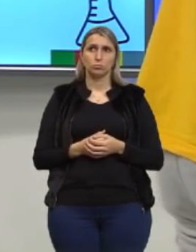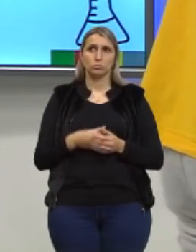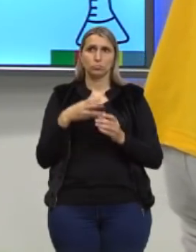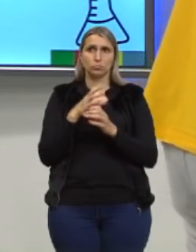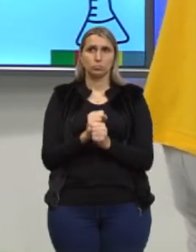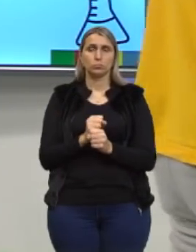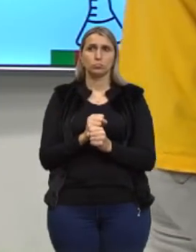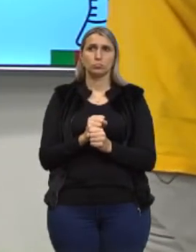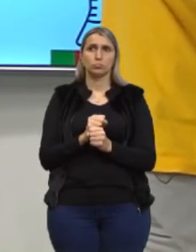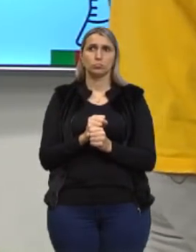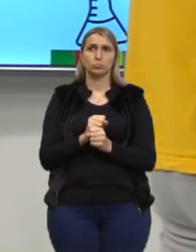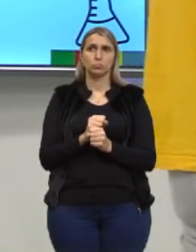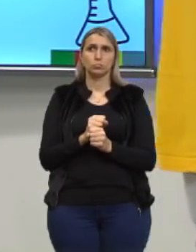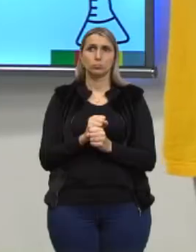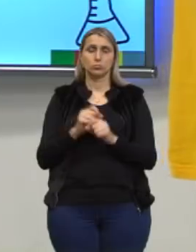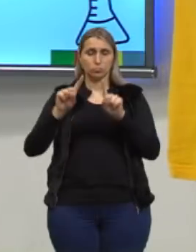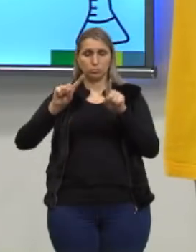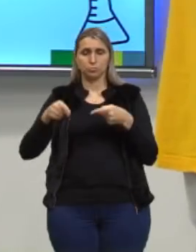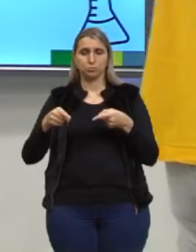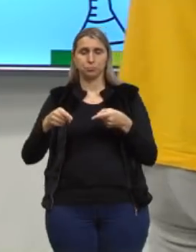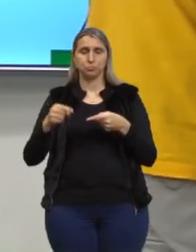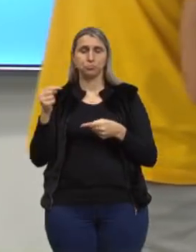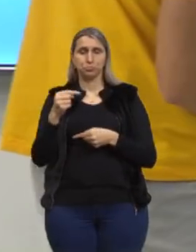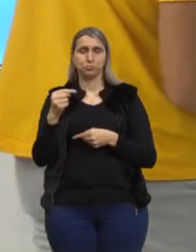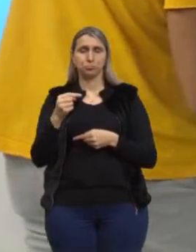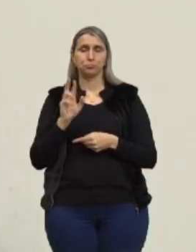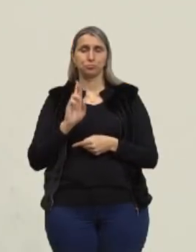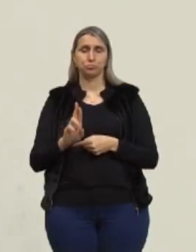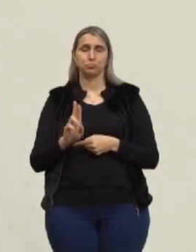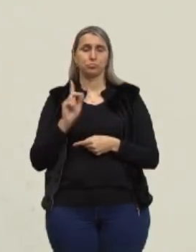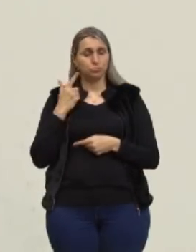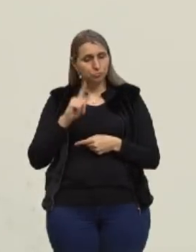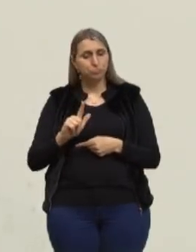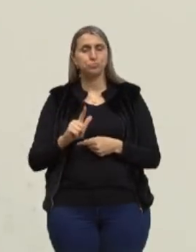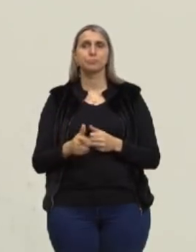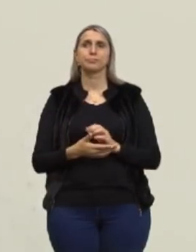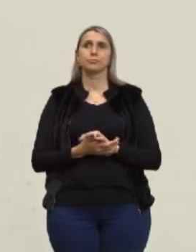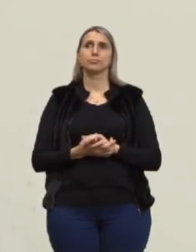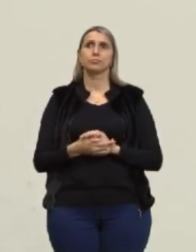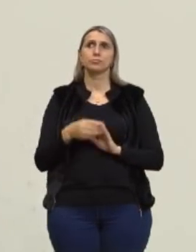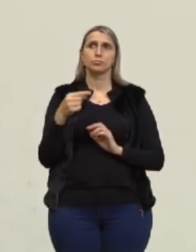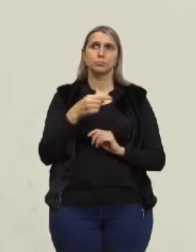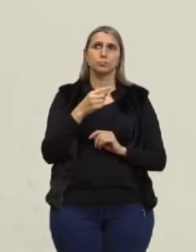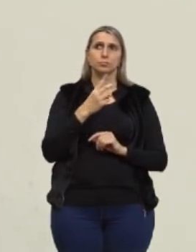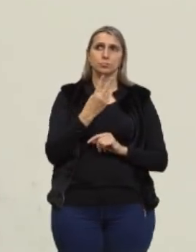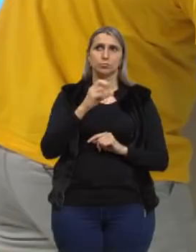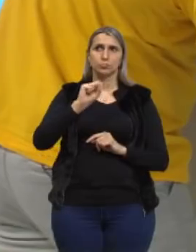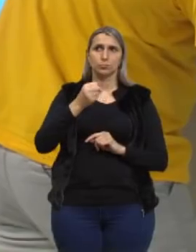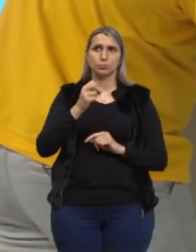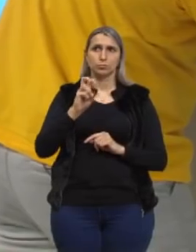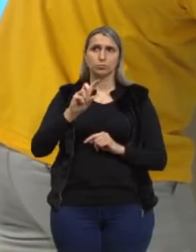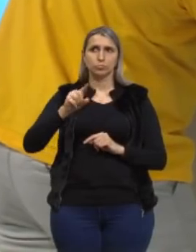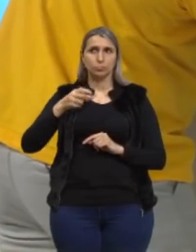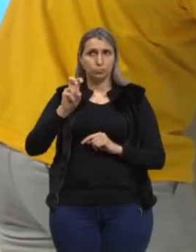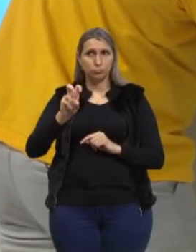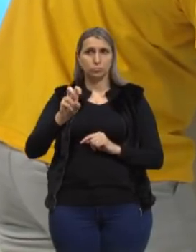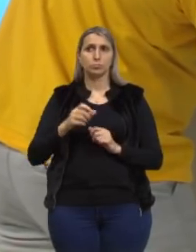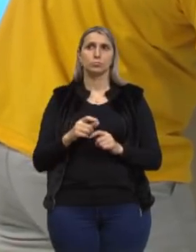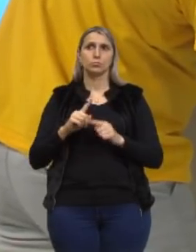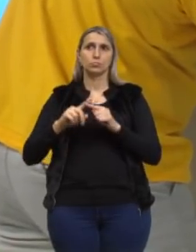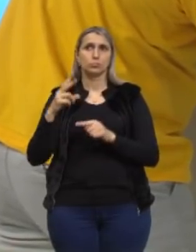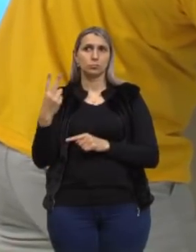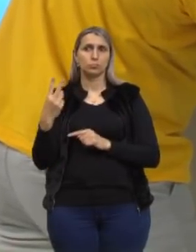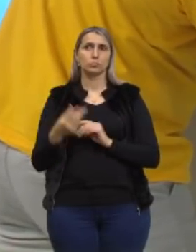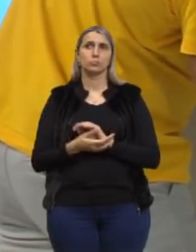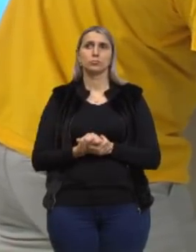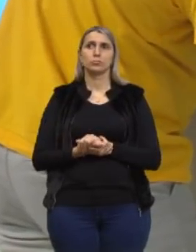mais vou botar para a gente que o resultado vai dar negativo de novo - 285 vírgula